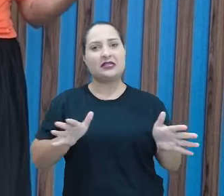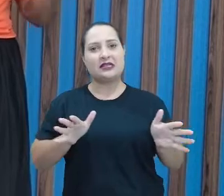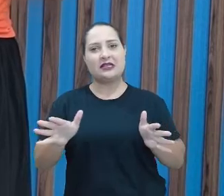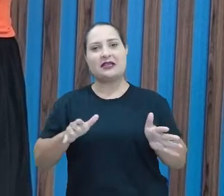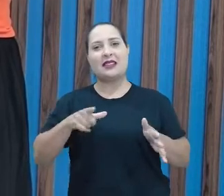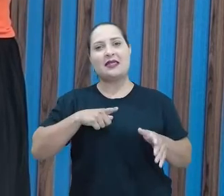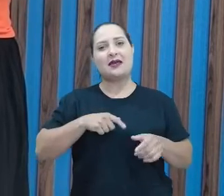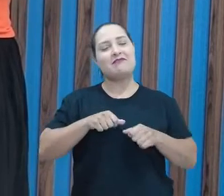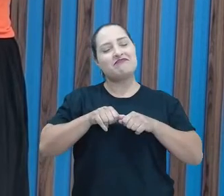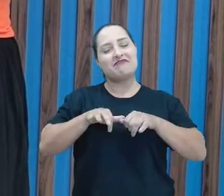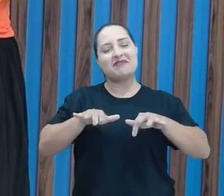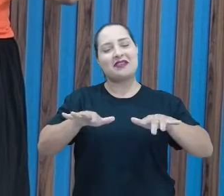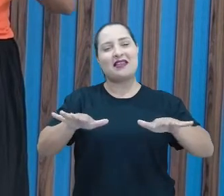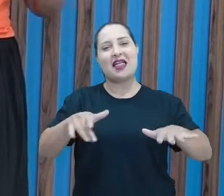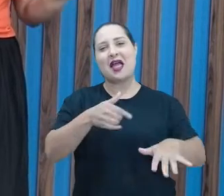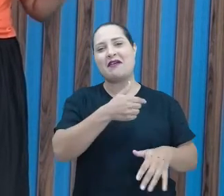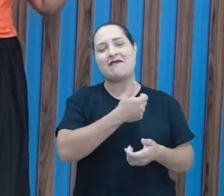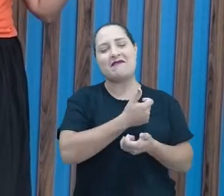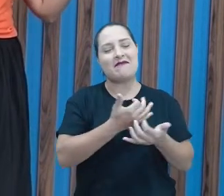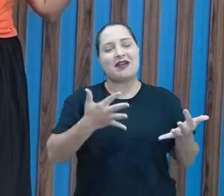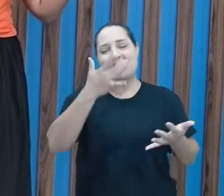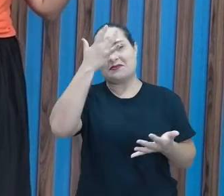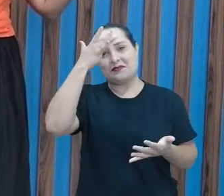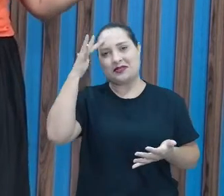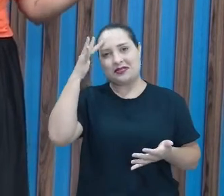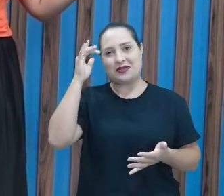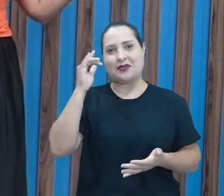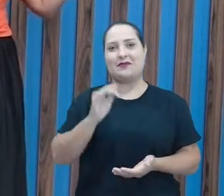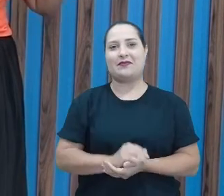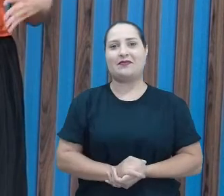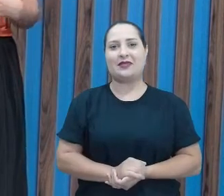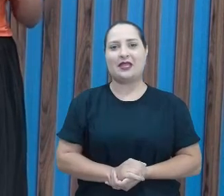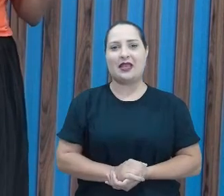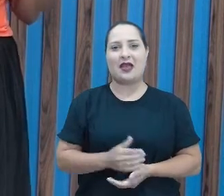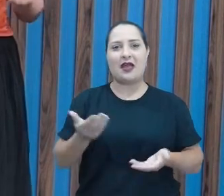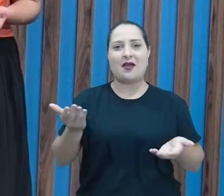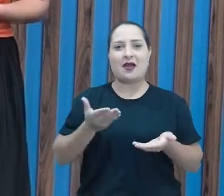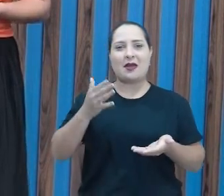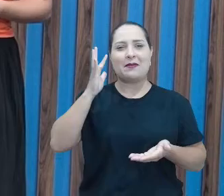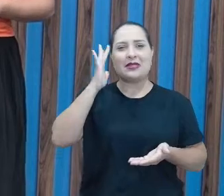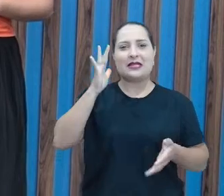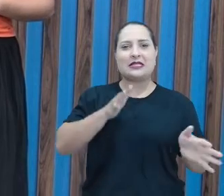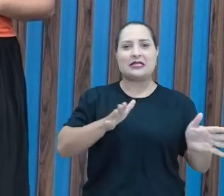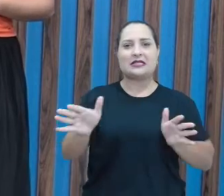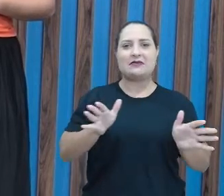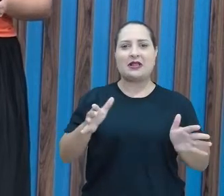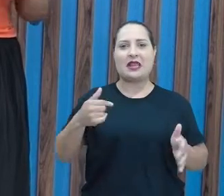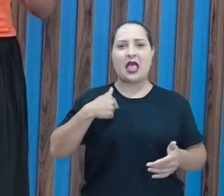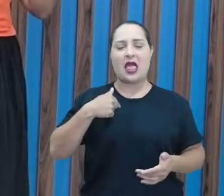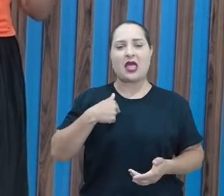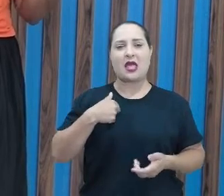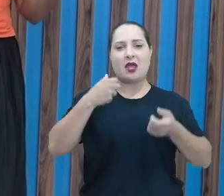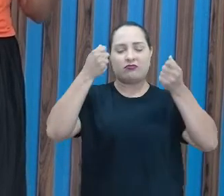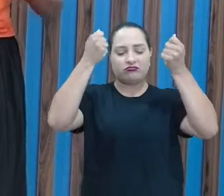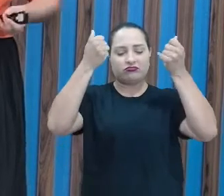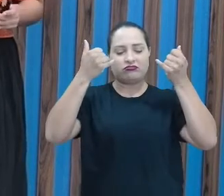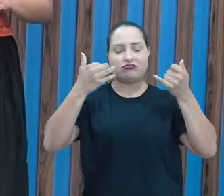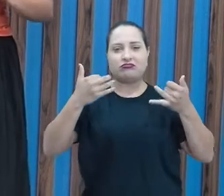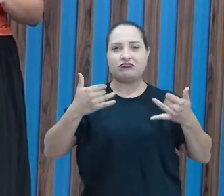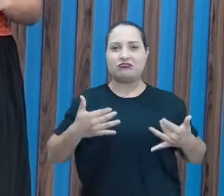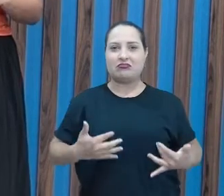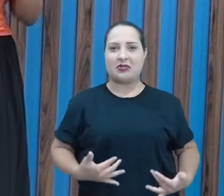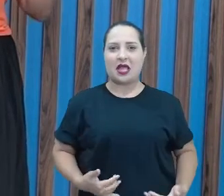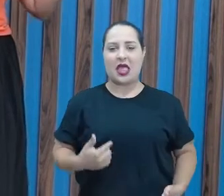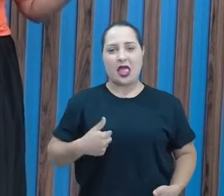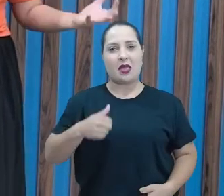mais pessoas. E ainda pensando na acessibilidade, eu agora vou me descrever para vocês, tá? Vou me autodescrever. Eu